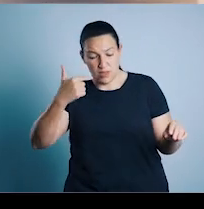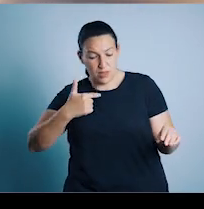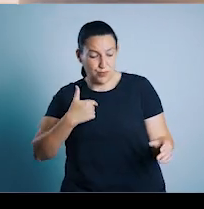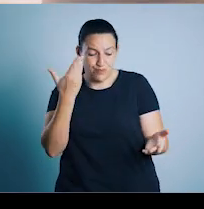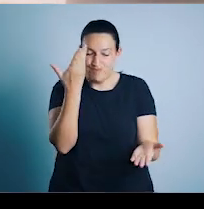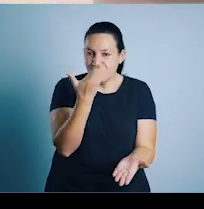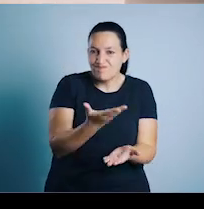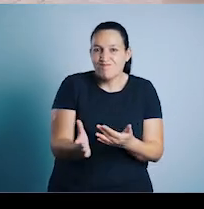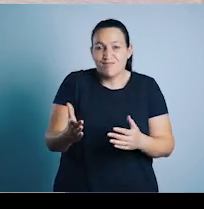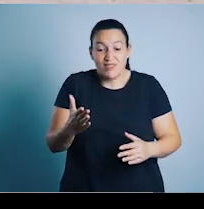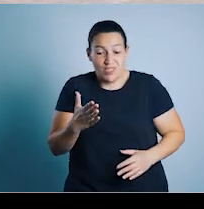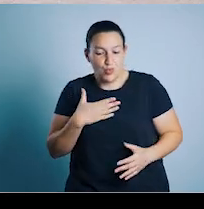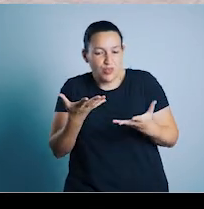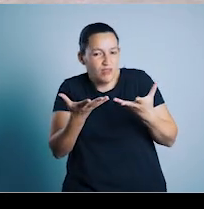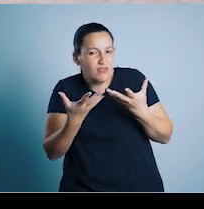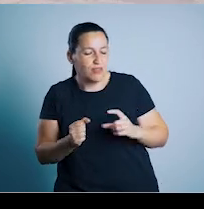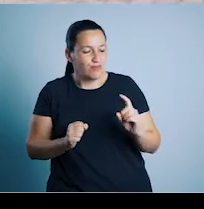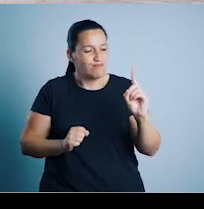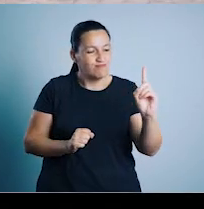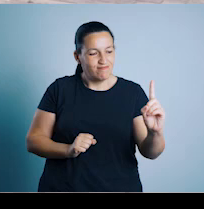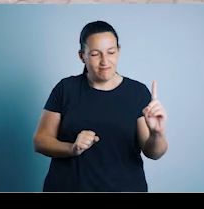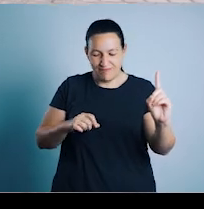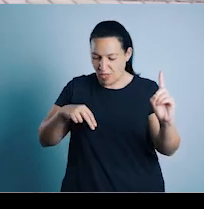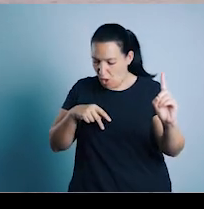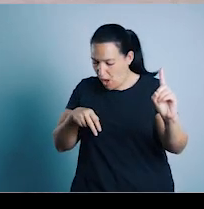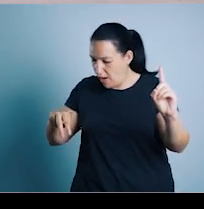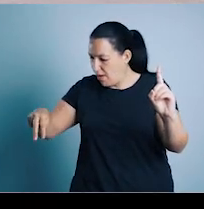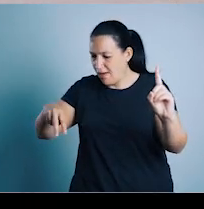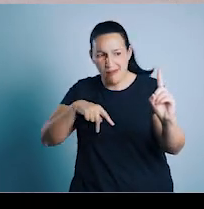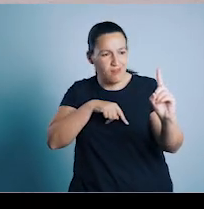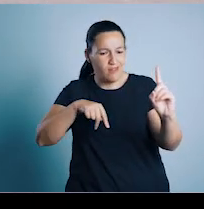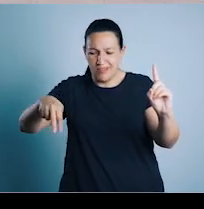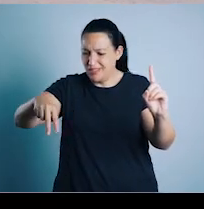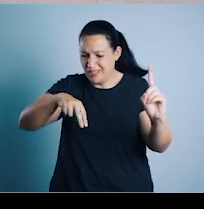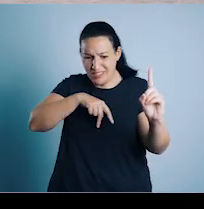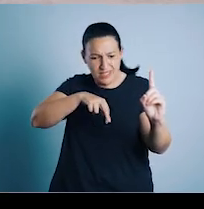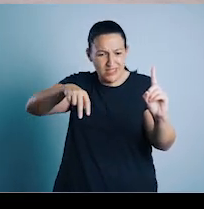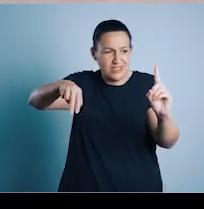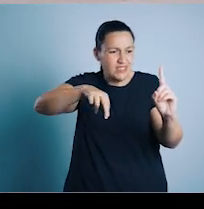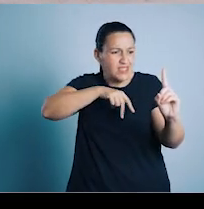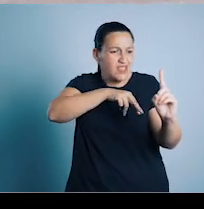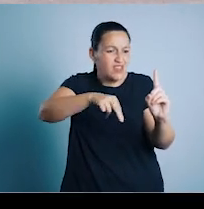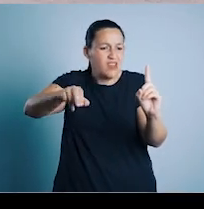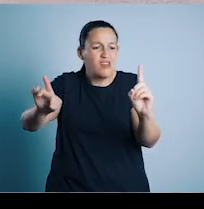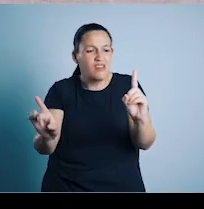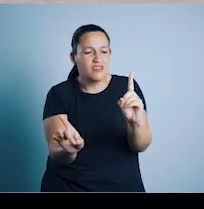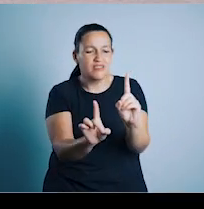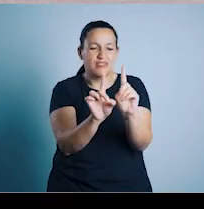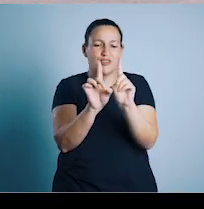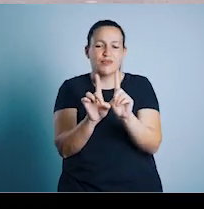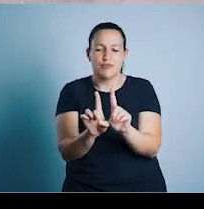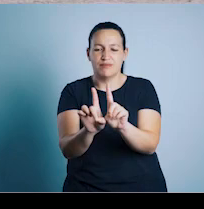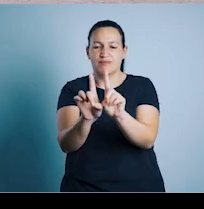Sei que me perdi tentando achar algum caminho, algum lugar que